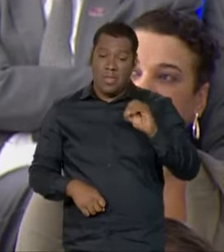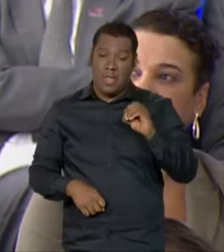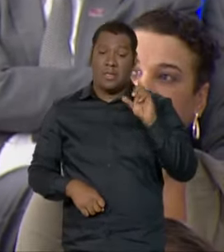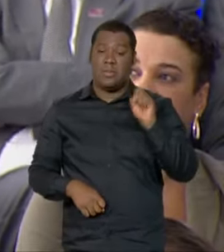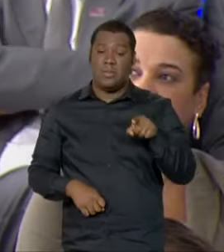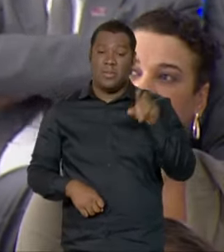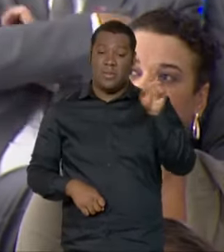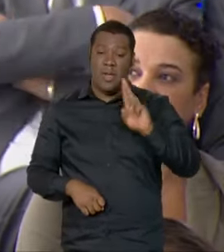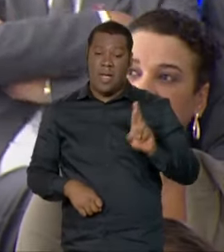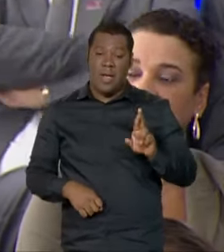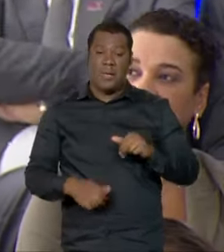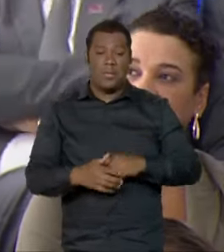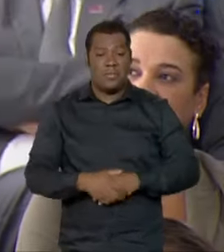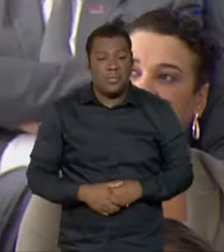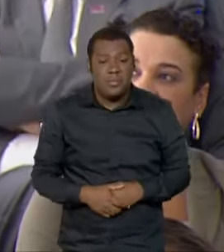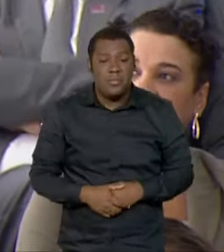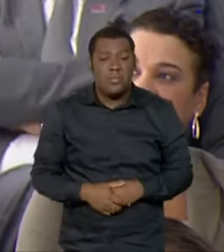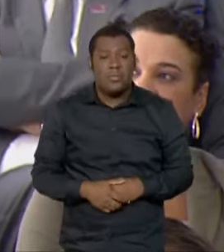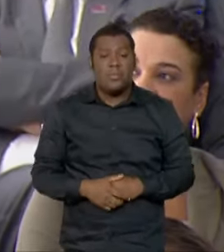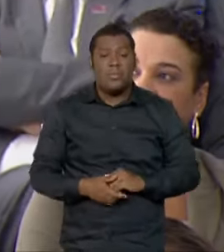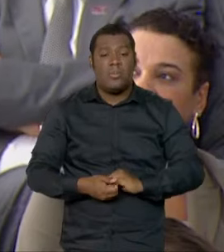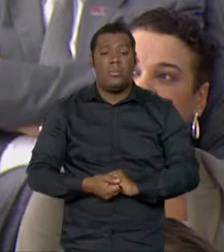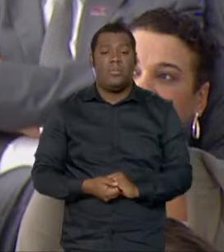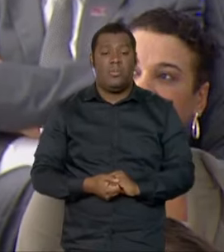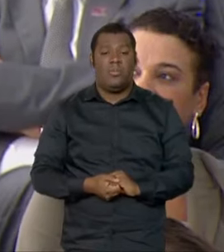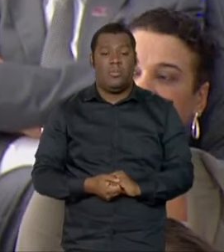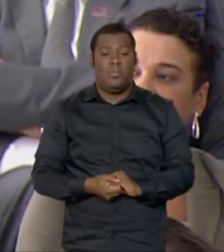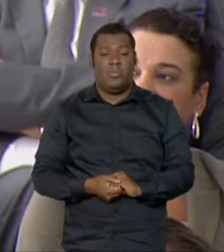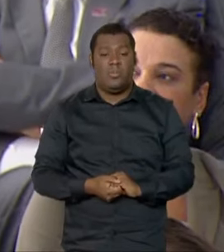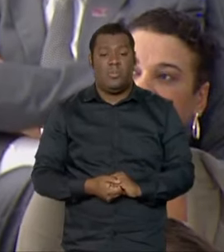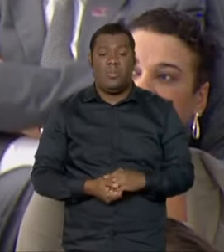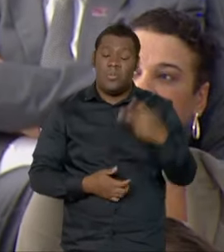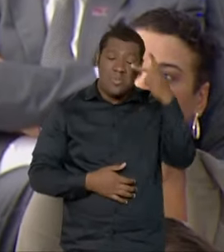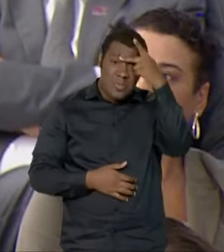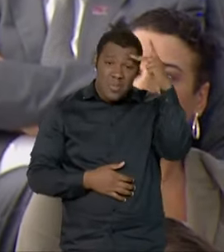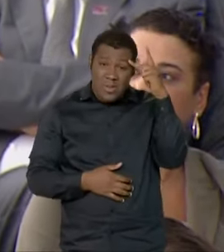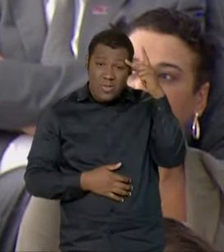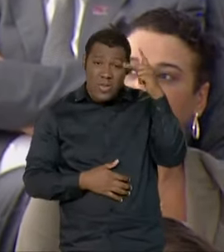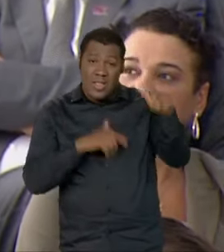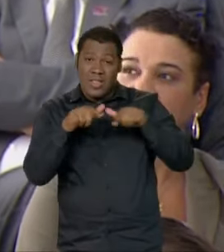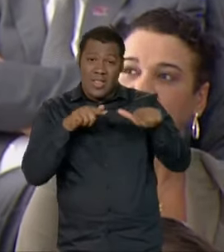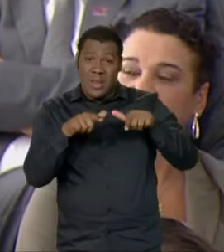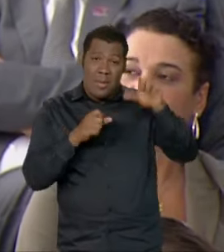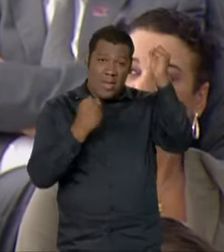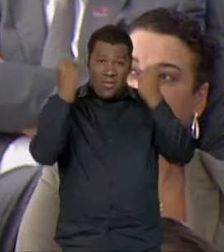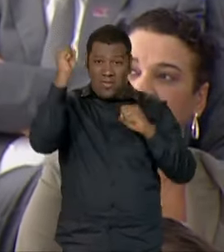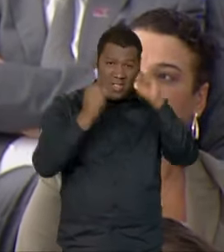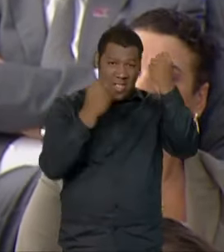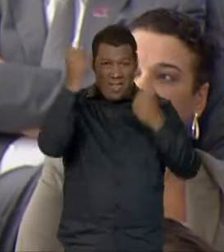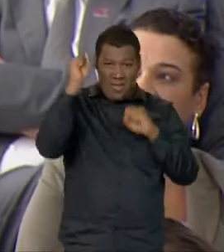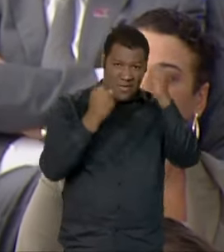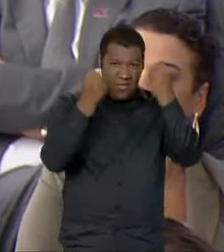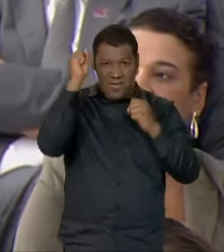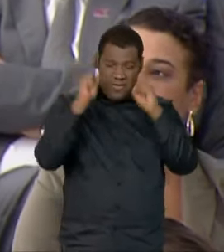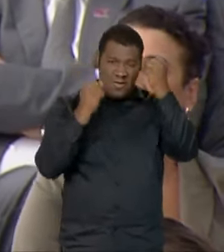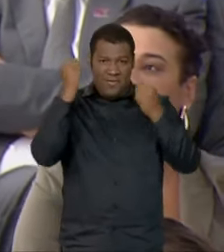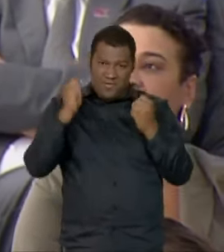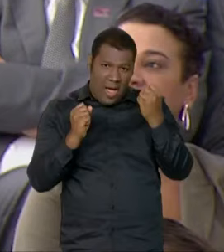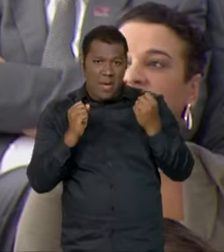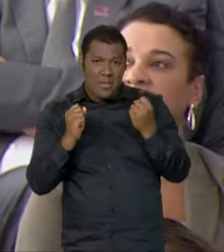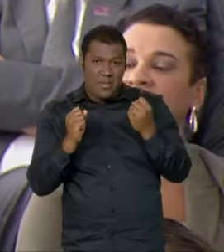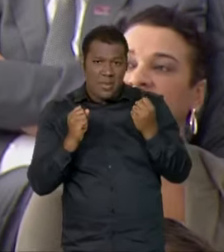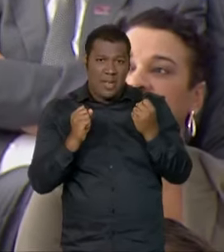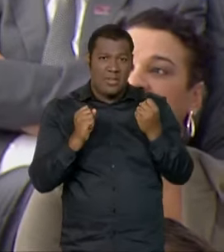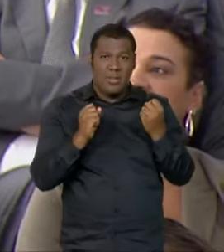mil reais. Então, ele não está dentro do modelo de padrão de financiamento das casas do Minha Casa Minha